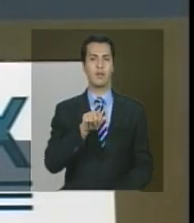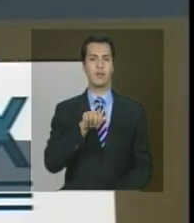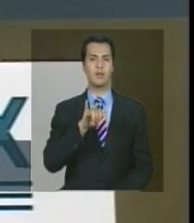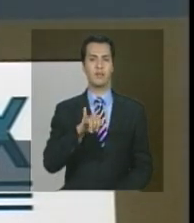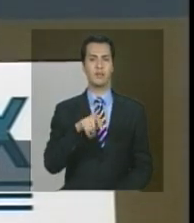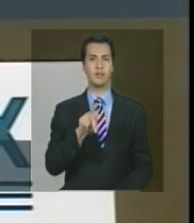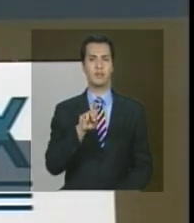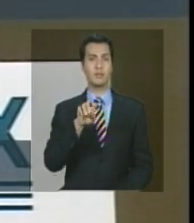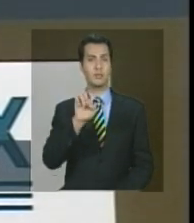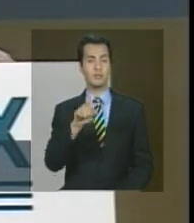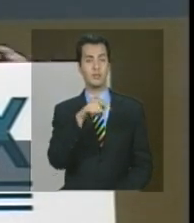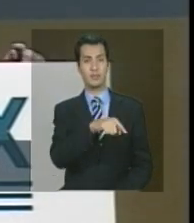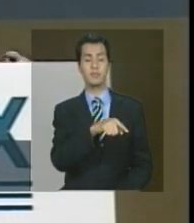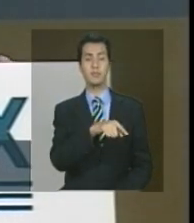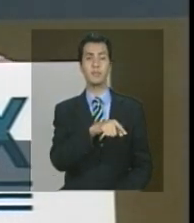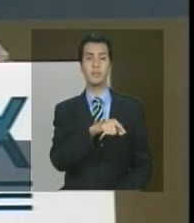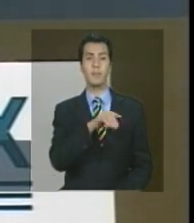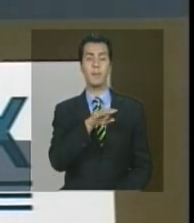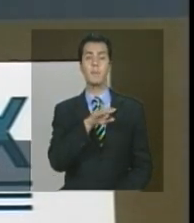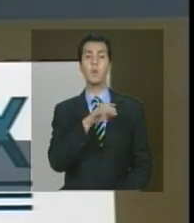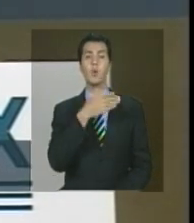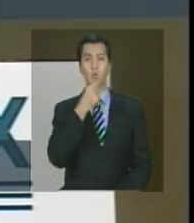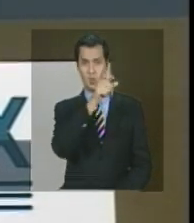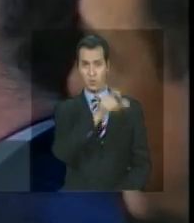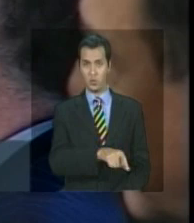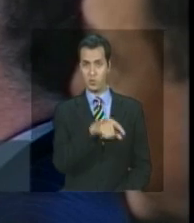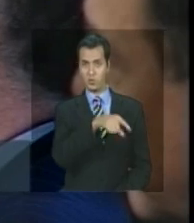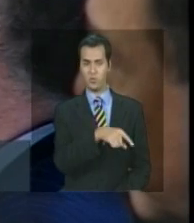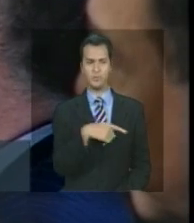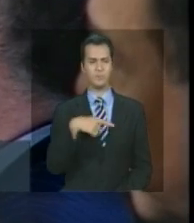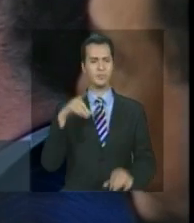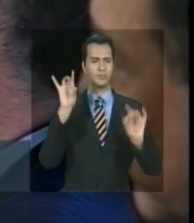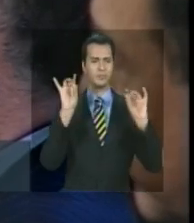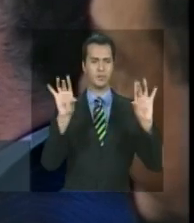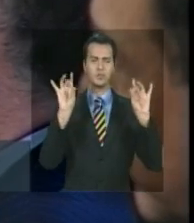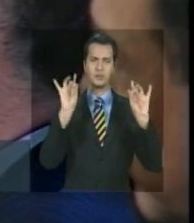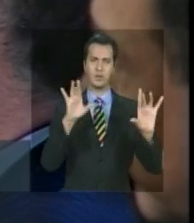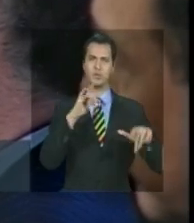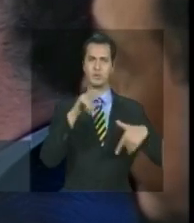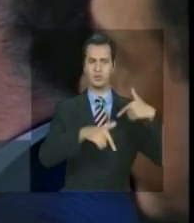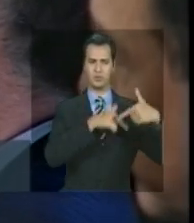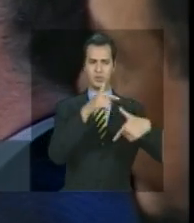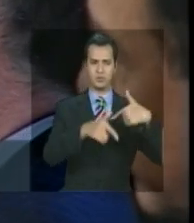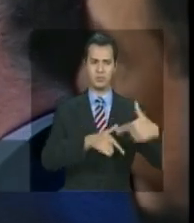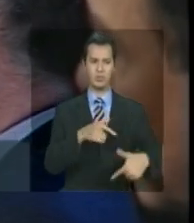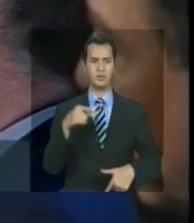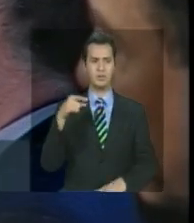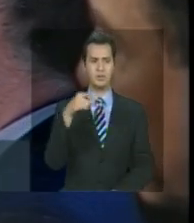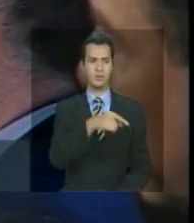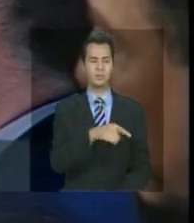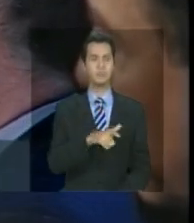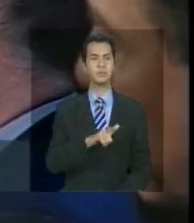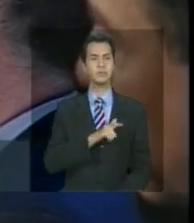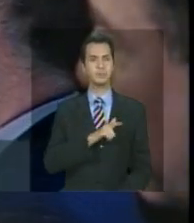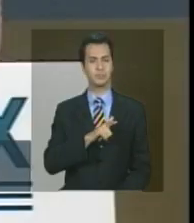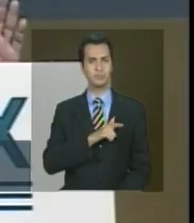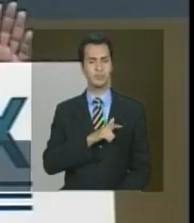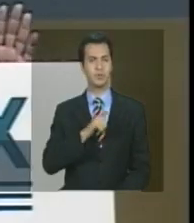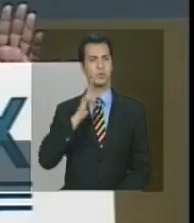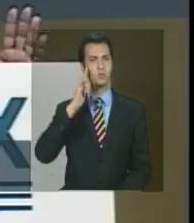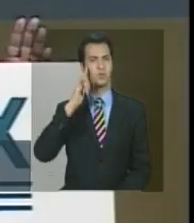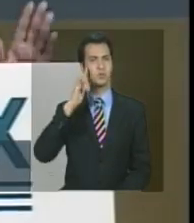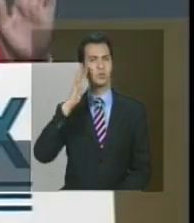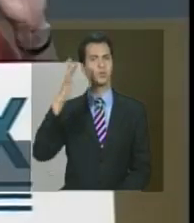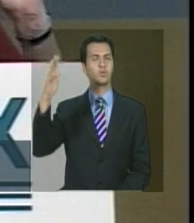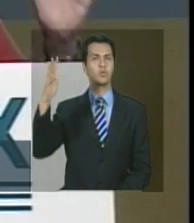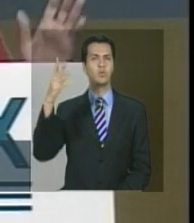tipo especial de empreendedor, é uma pessoa que delimita o seu sonho de uma